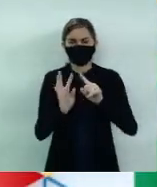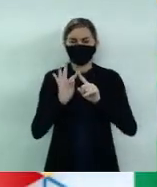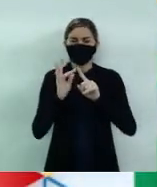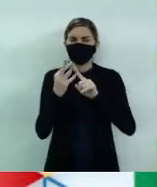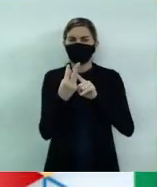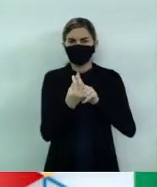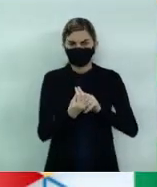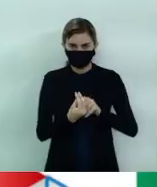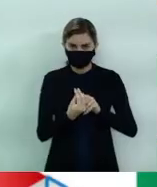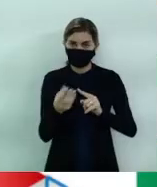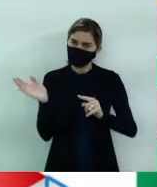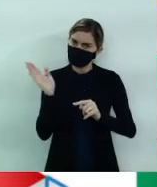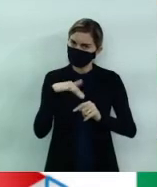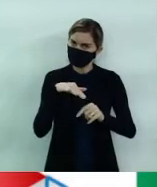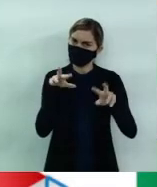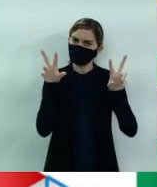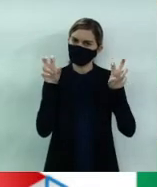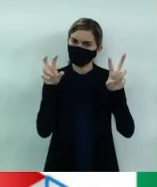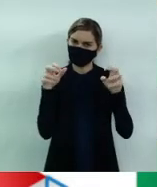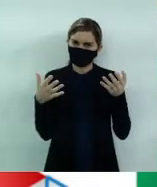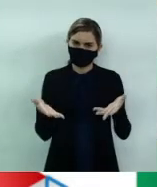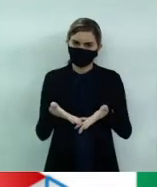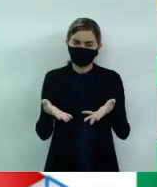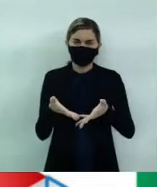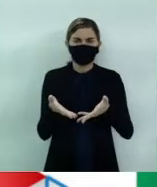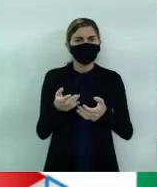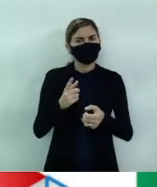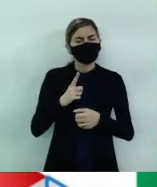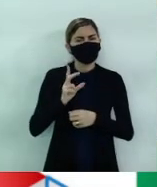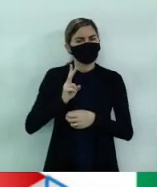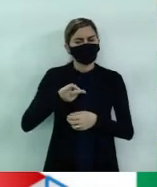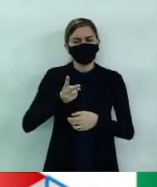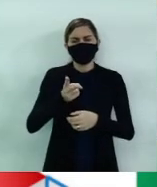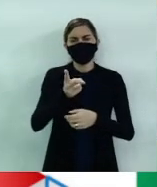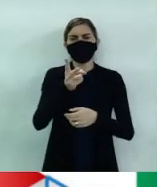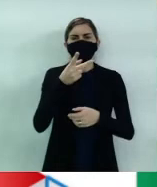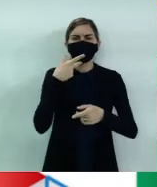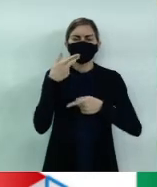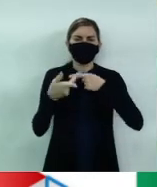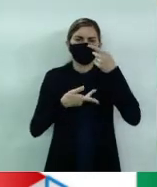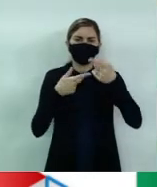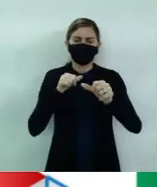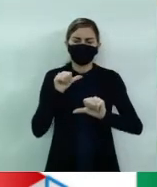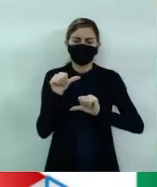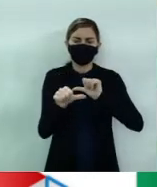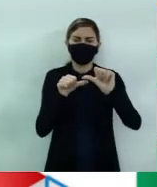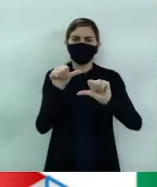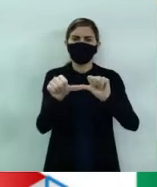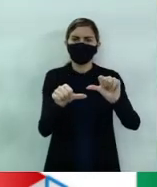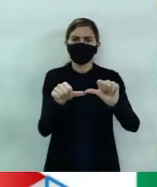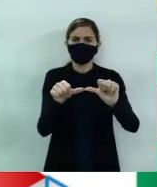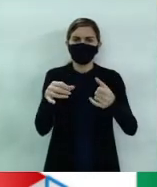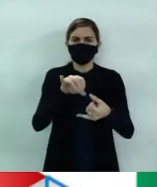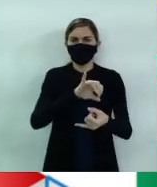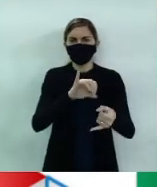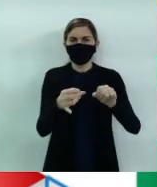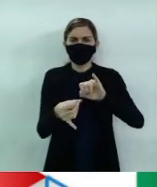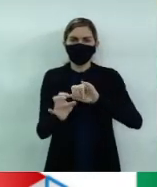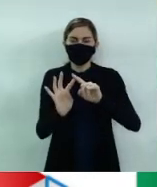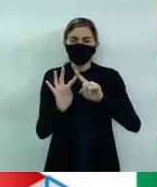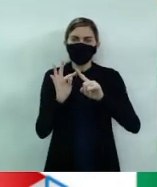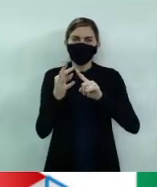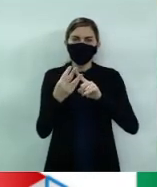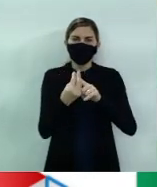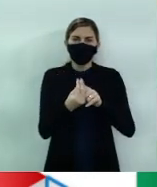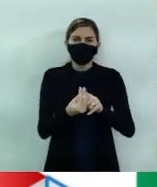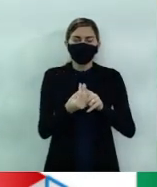física. Bora para o nosso conteúdo de hoje? Toda vez quando a gente fala de transformação química e física,